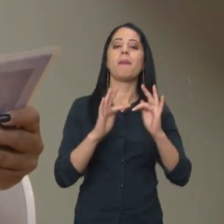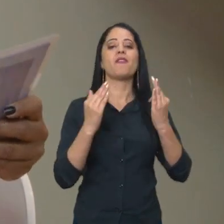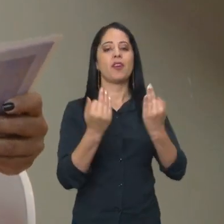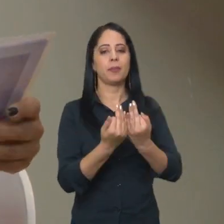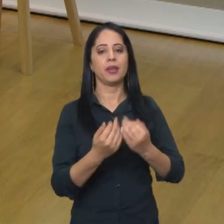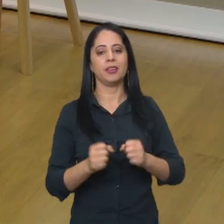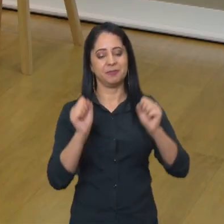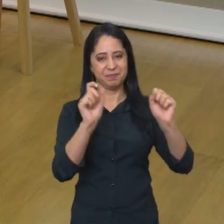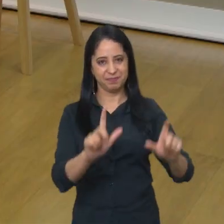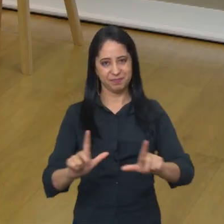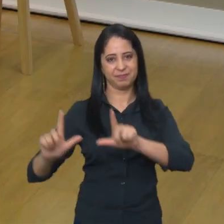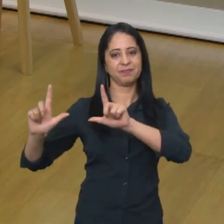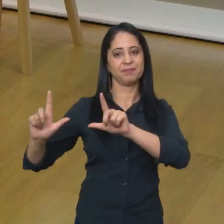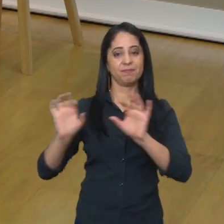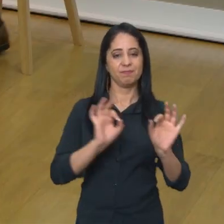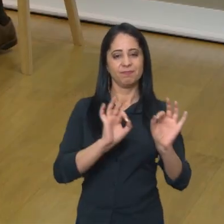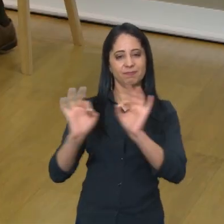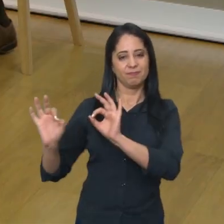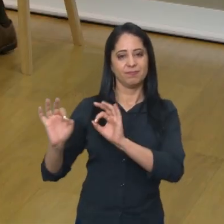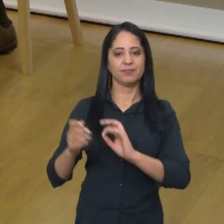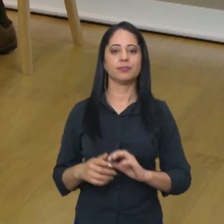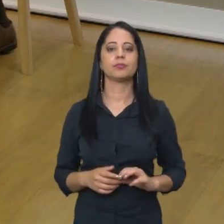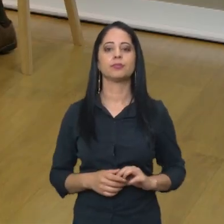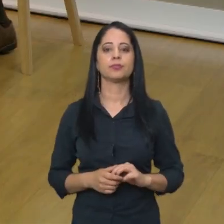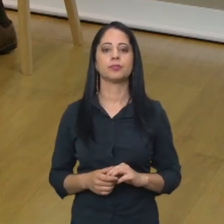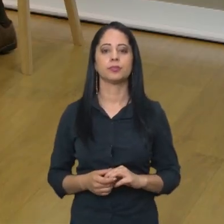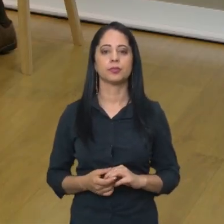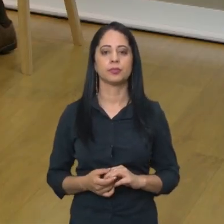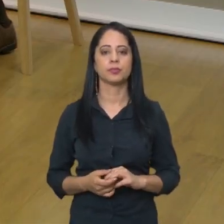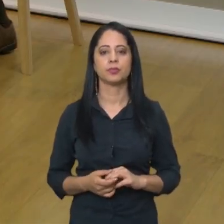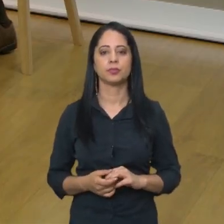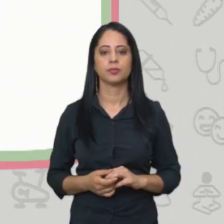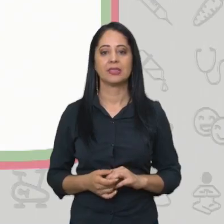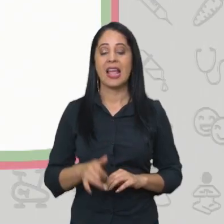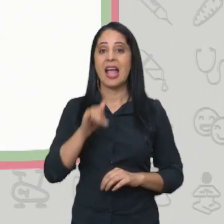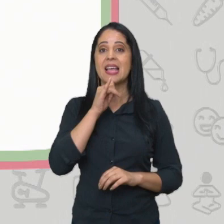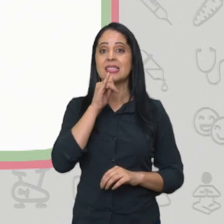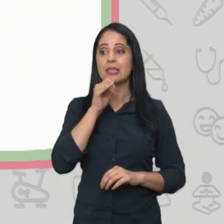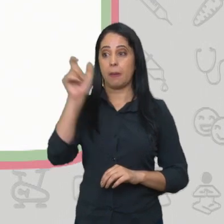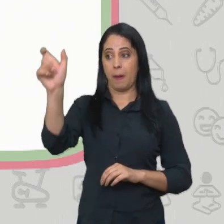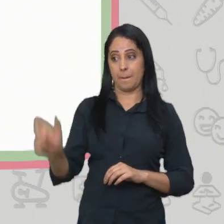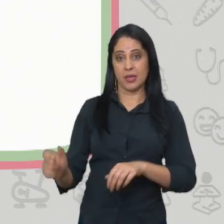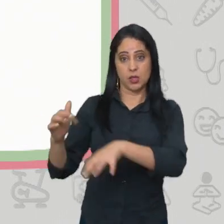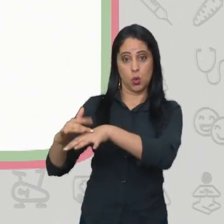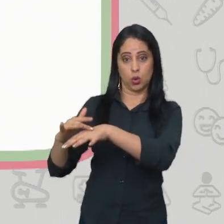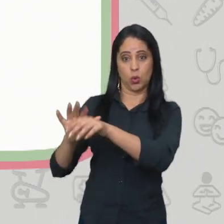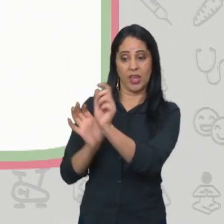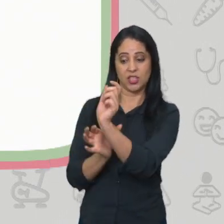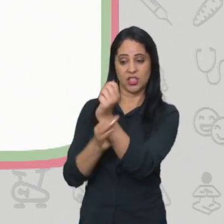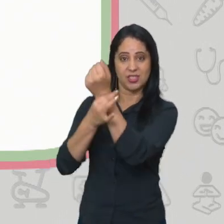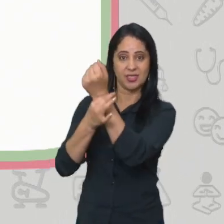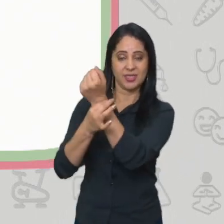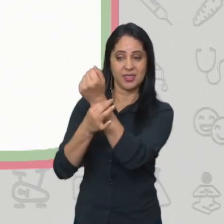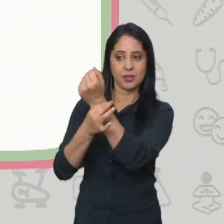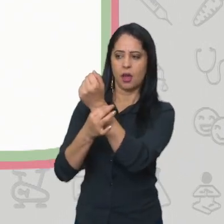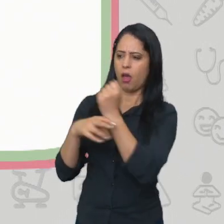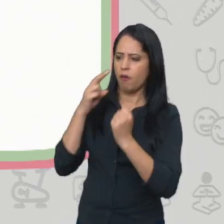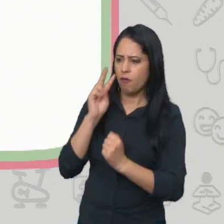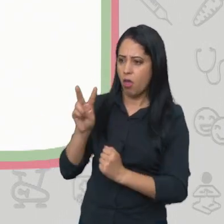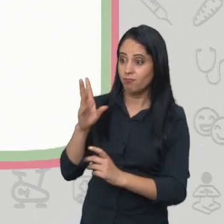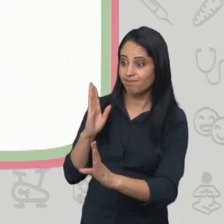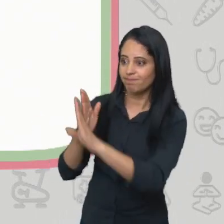família. Matheus, por favor, coloca pra gente o quadro. Olha lá. Colocar uma pulseira de identificação, super importante, né, doutor? Com Legal. O nome